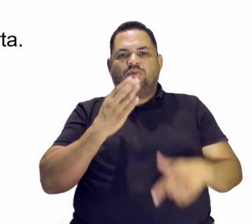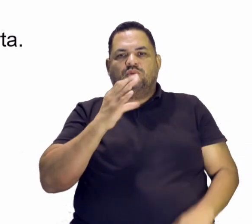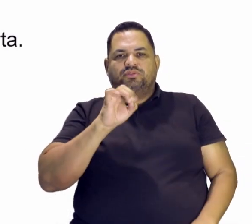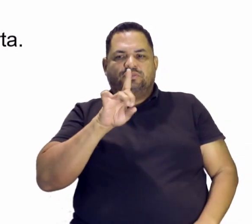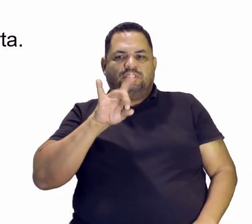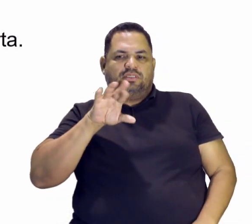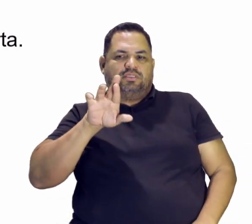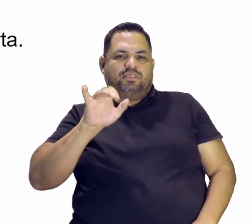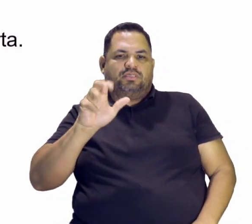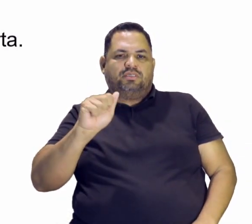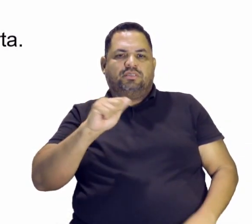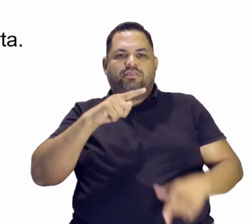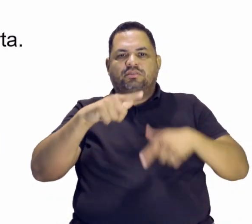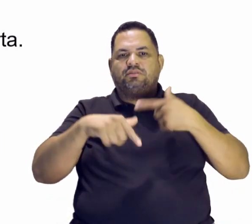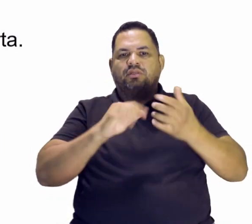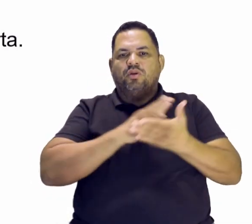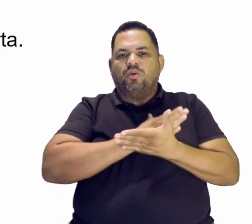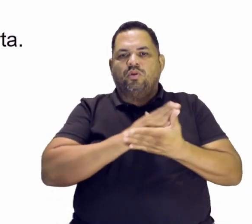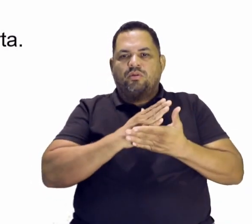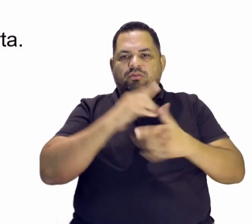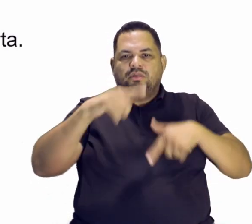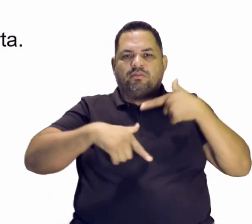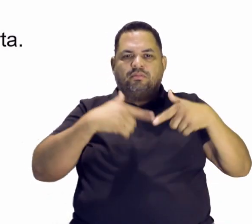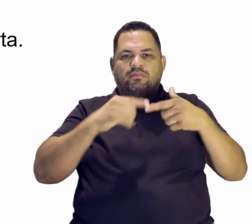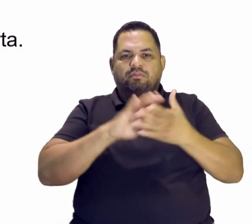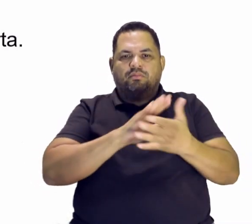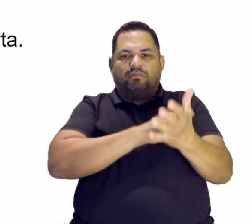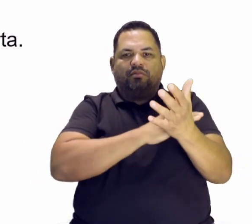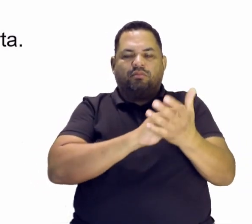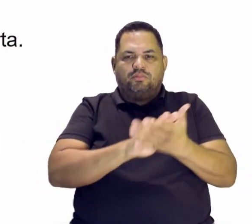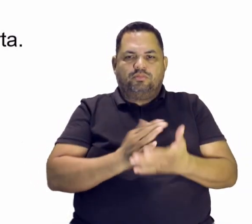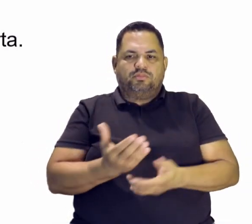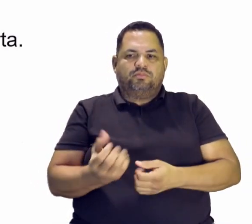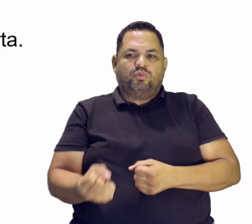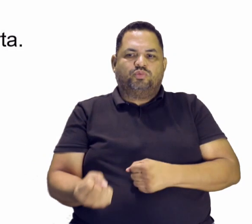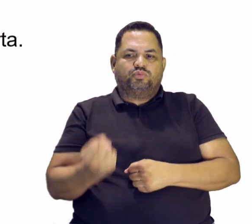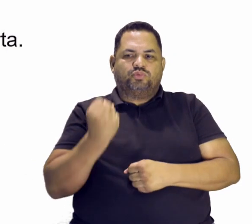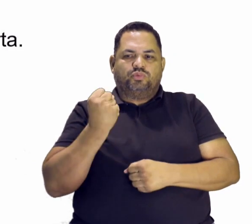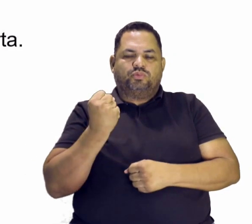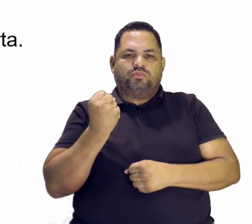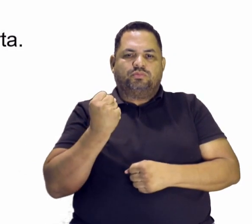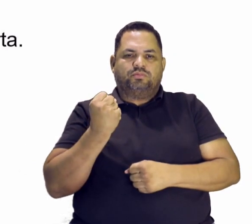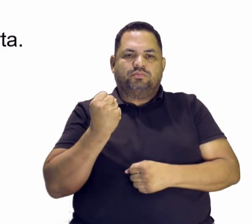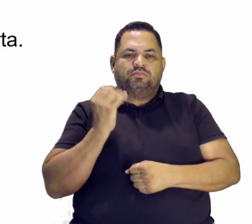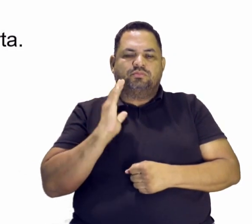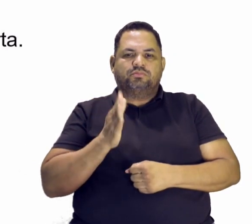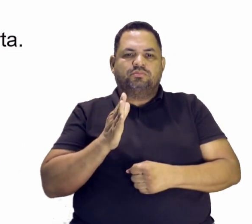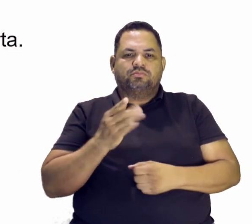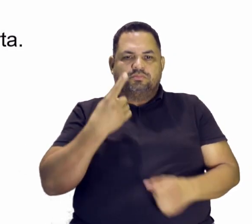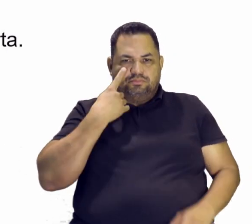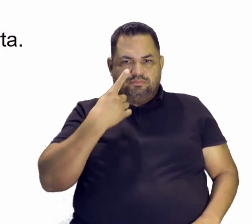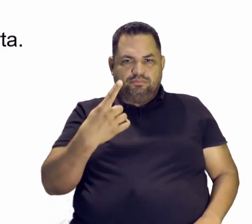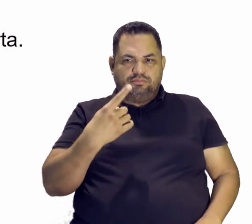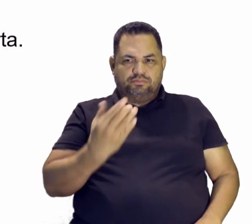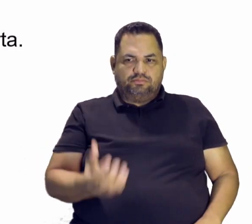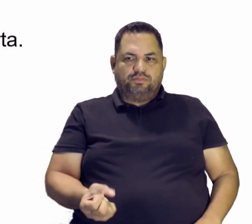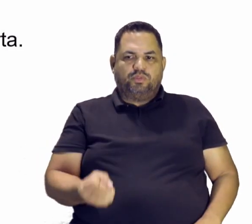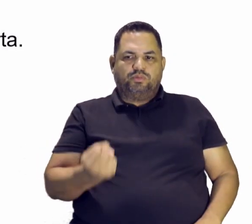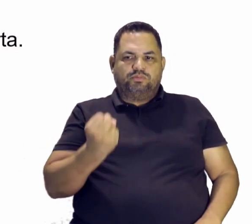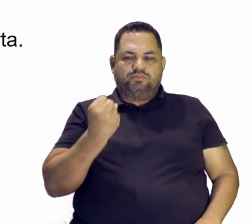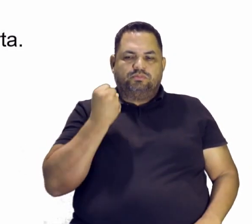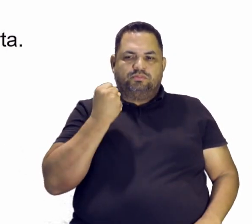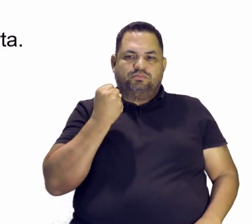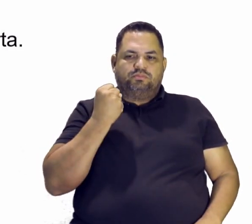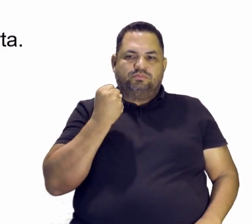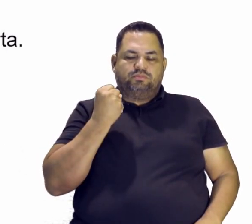Uma ativação muscular caracterizada pelo encurtamento desse músculo, que a gente já viu. Então, diminua aqui o tamanho, né?